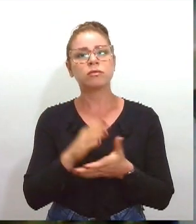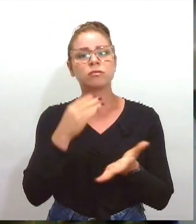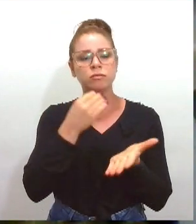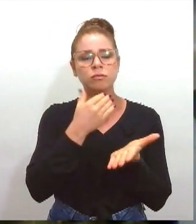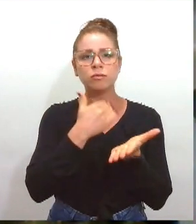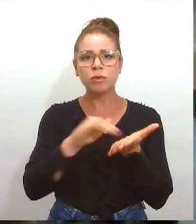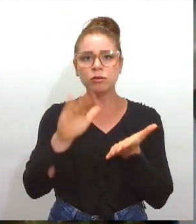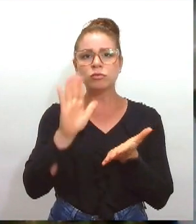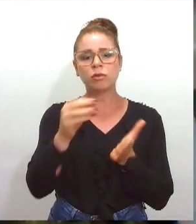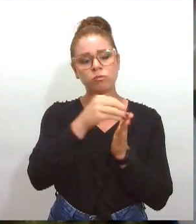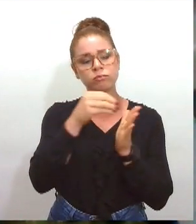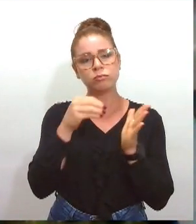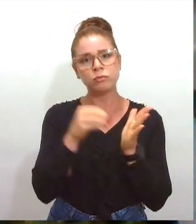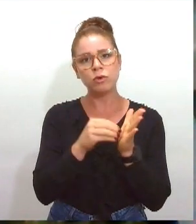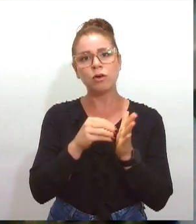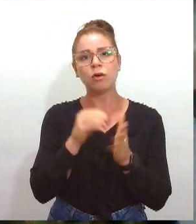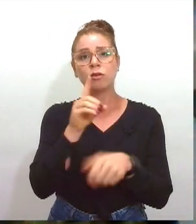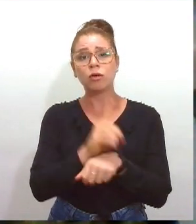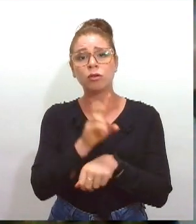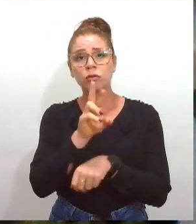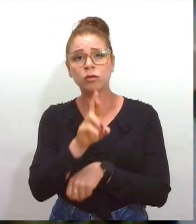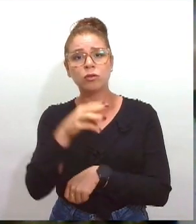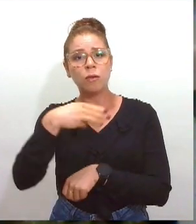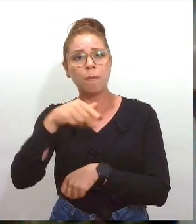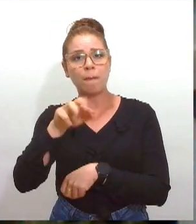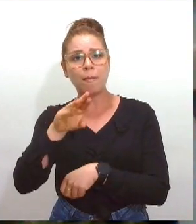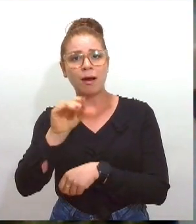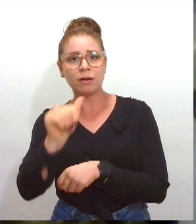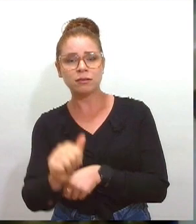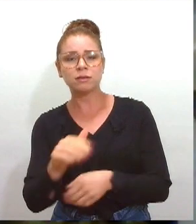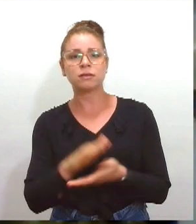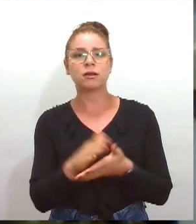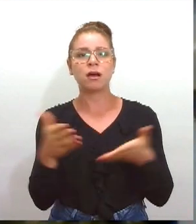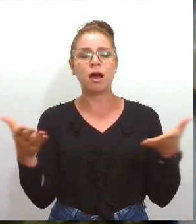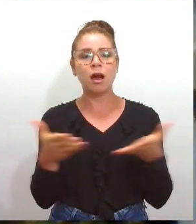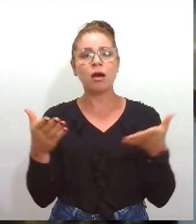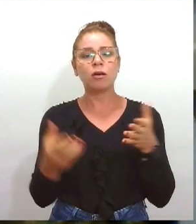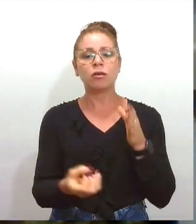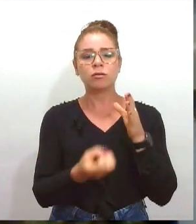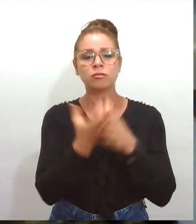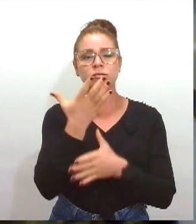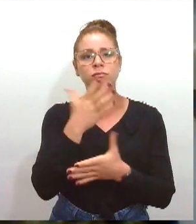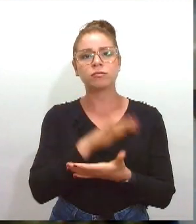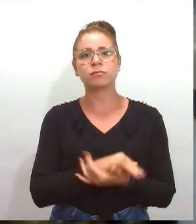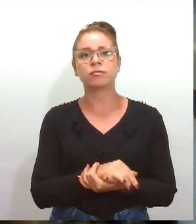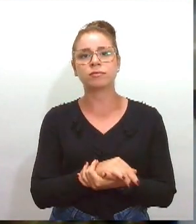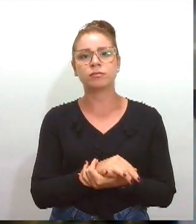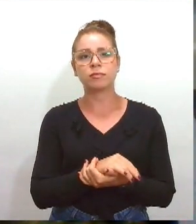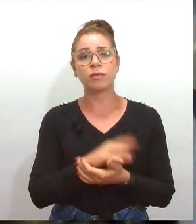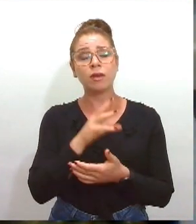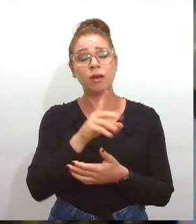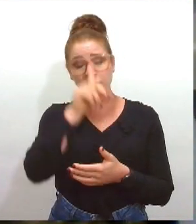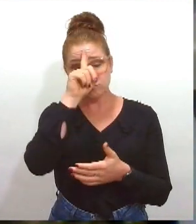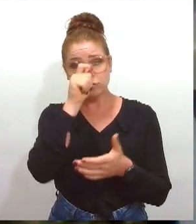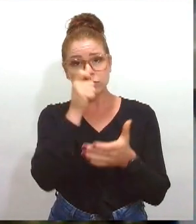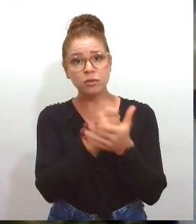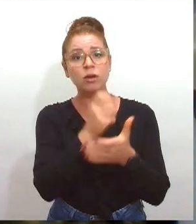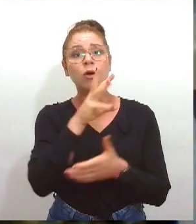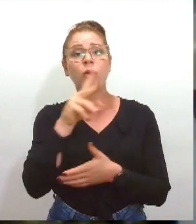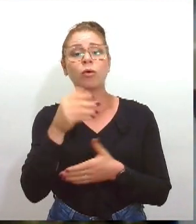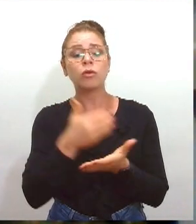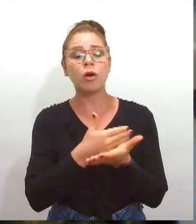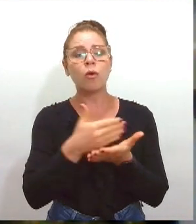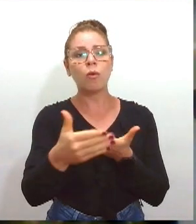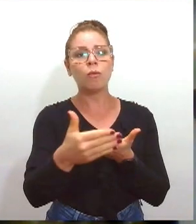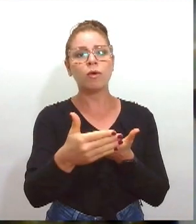Márcia Guimarães, no sentido de ela estabelecer, né, a data para o início dessas atividades.